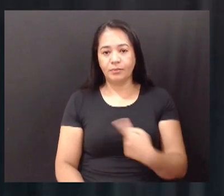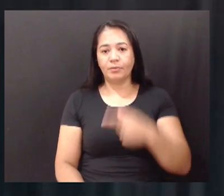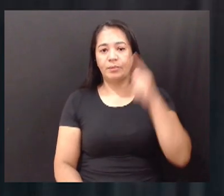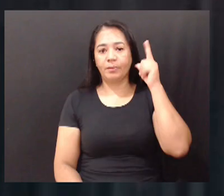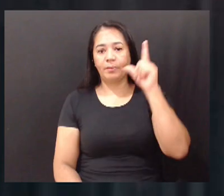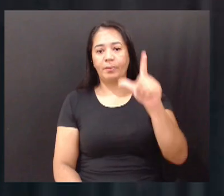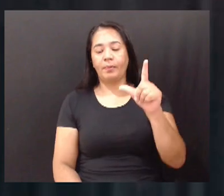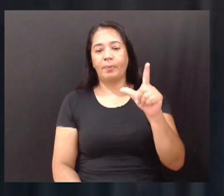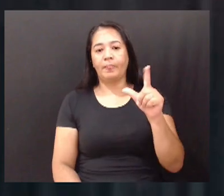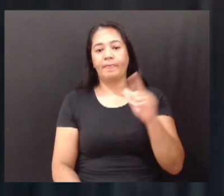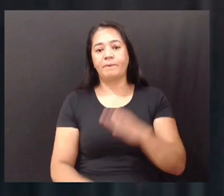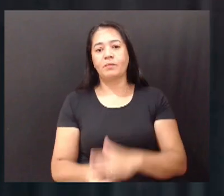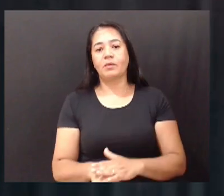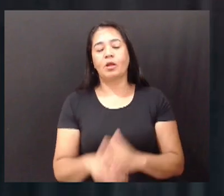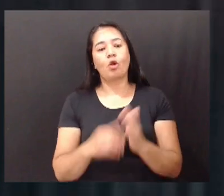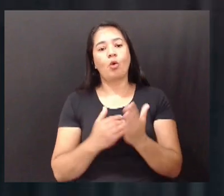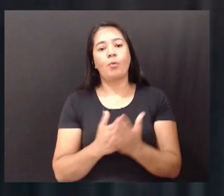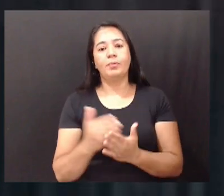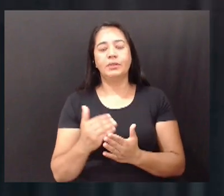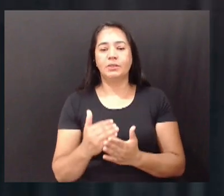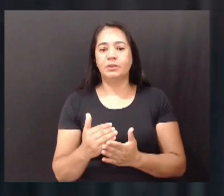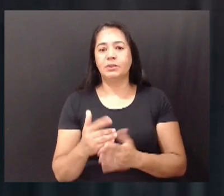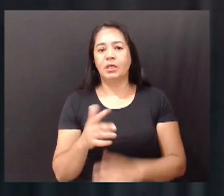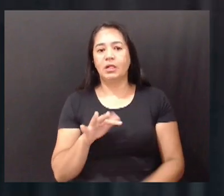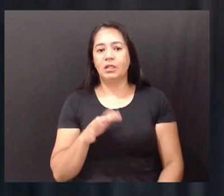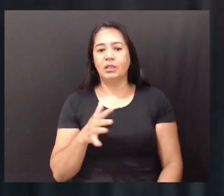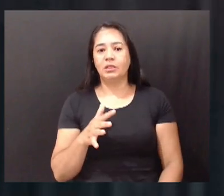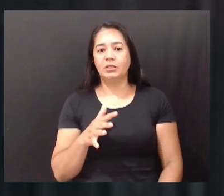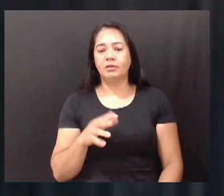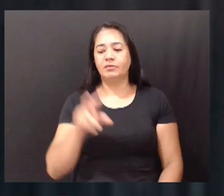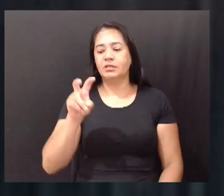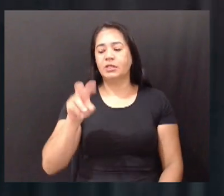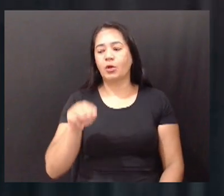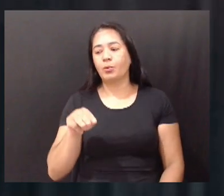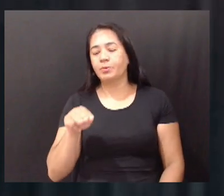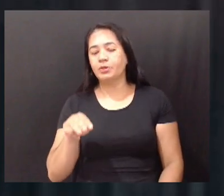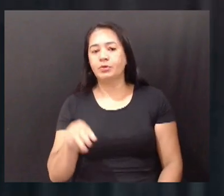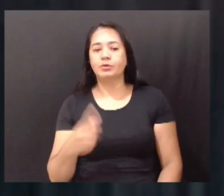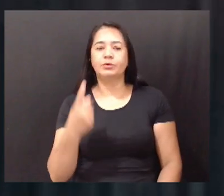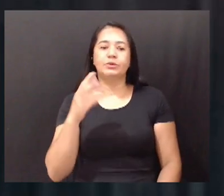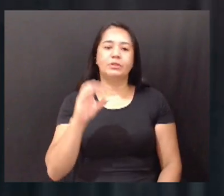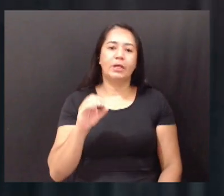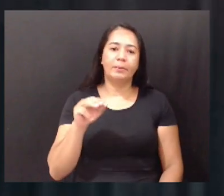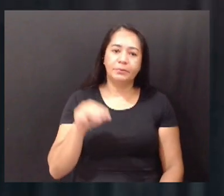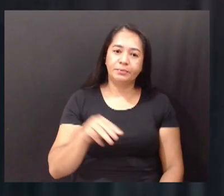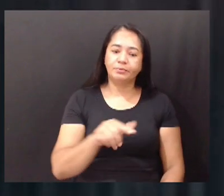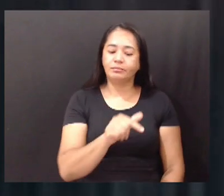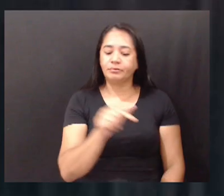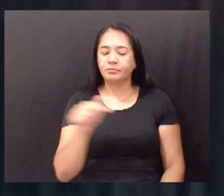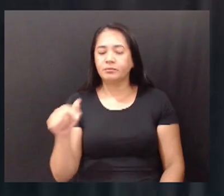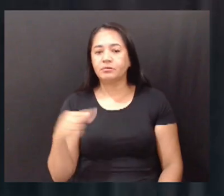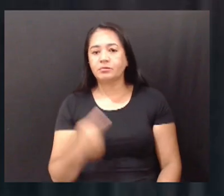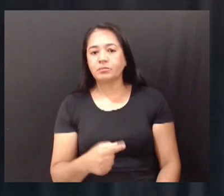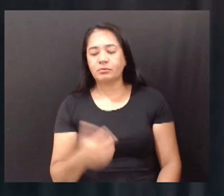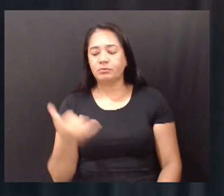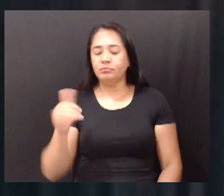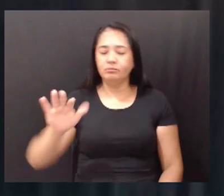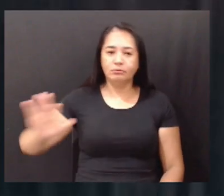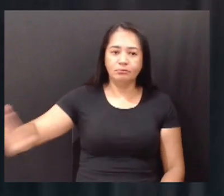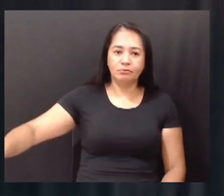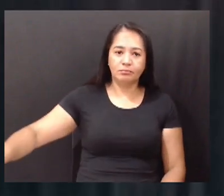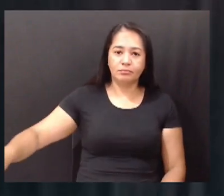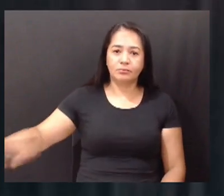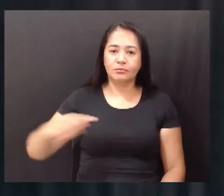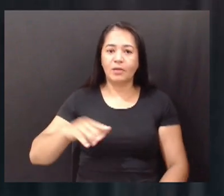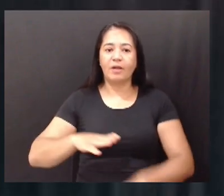que seja começar, às vezes com 5 minutos, 10 minutos por semana, em que a gente deixa o celular de lado e vai fazer alguma